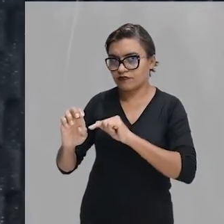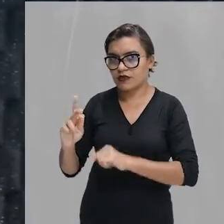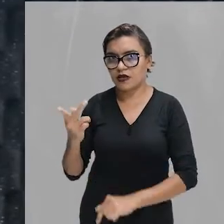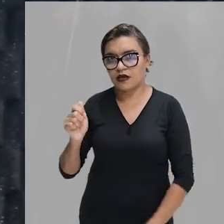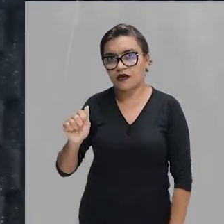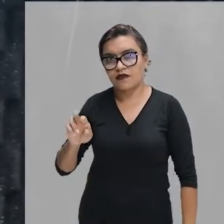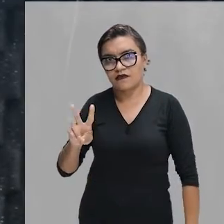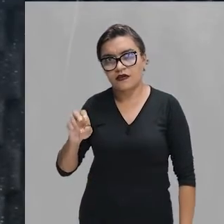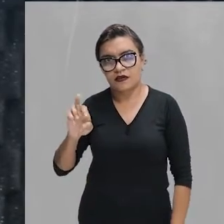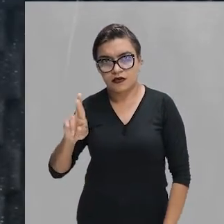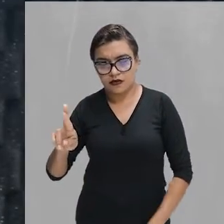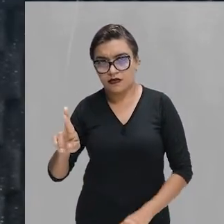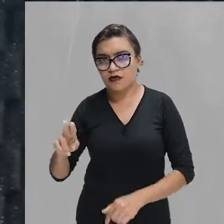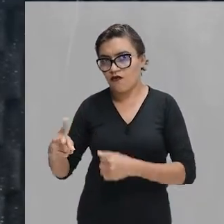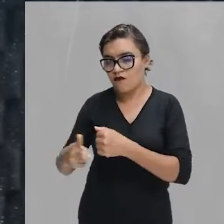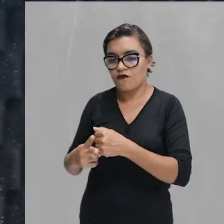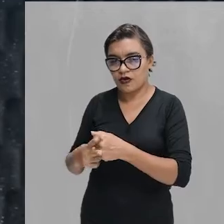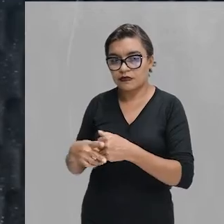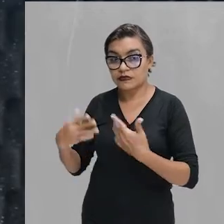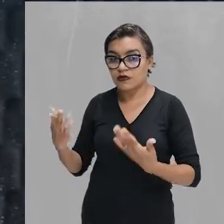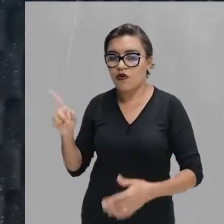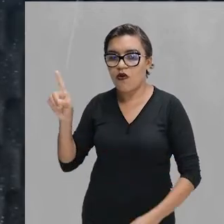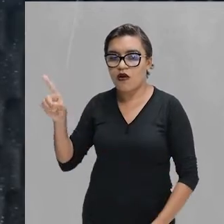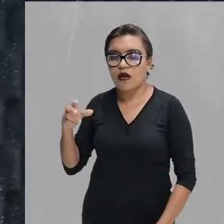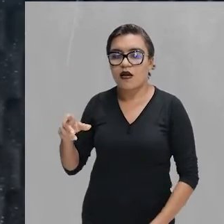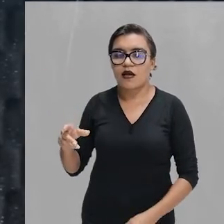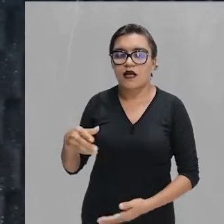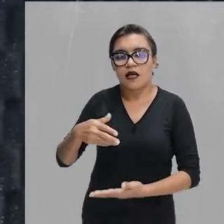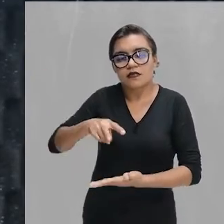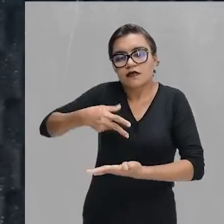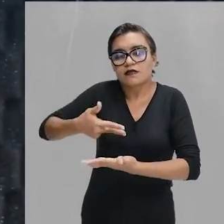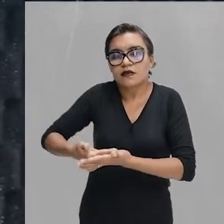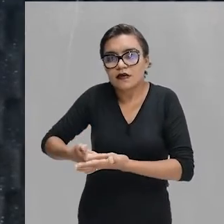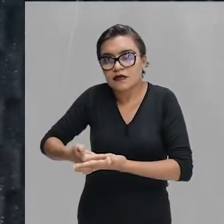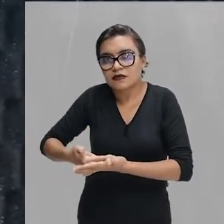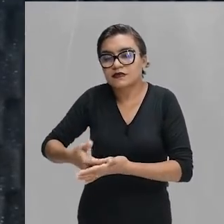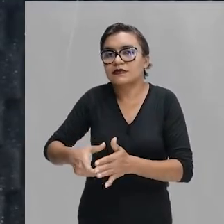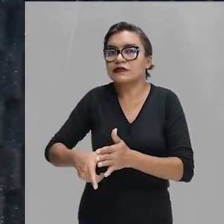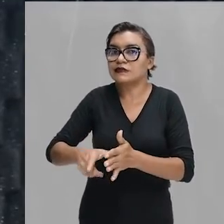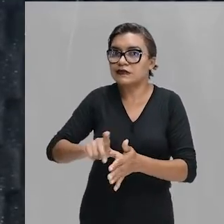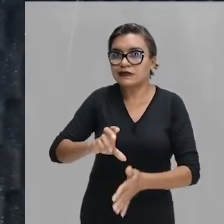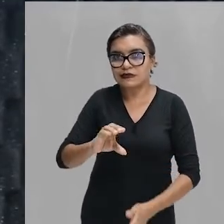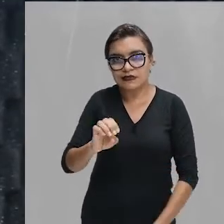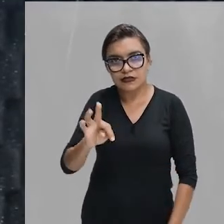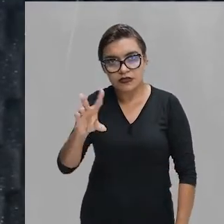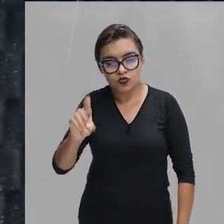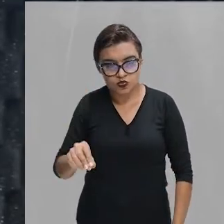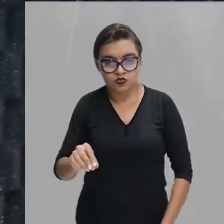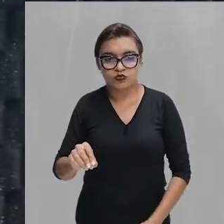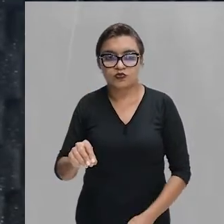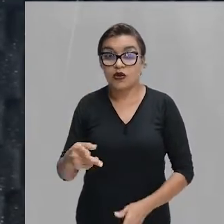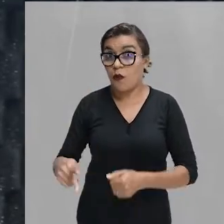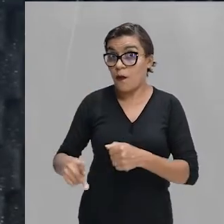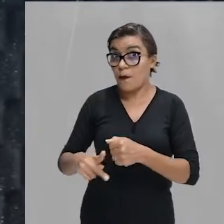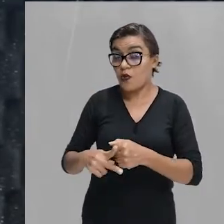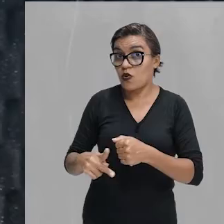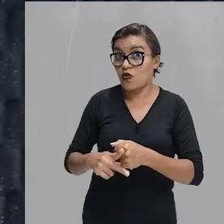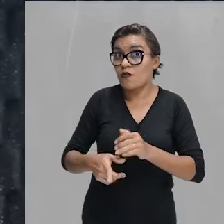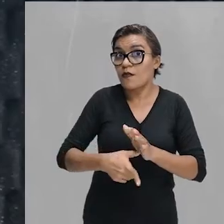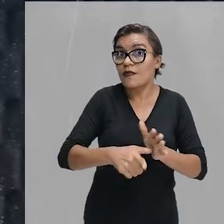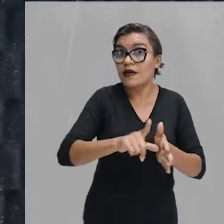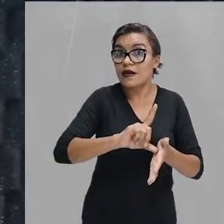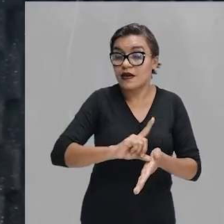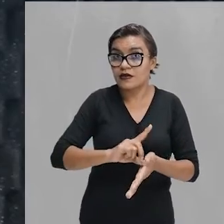temprano. Deitei-me cedo. Deitei-me cedo. Observe que me é o meu pronome e ele está antes,